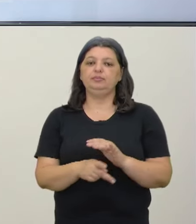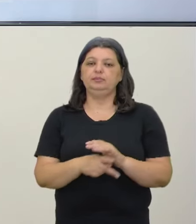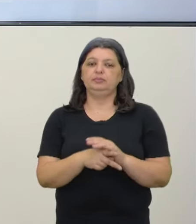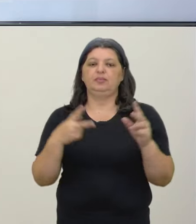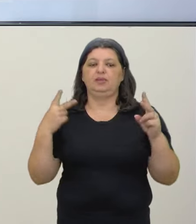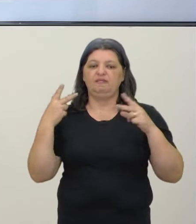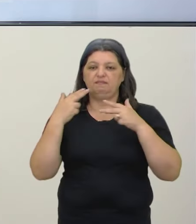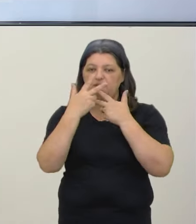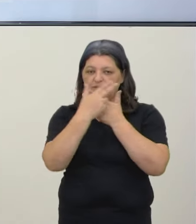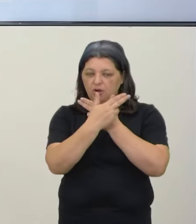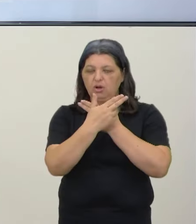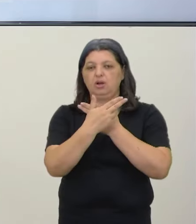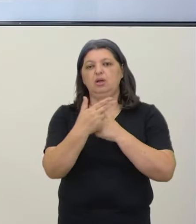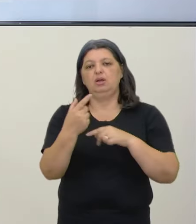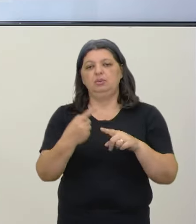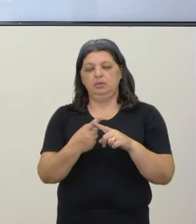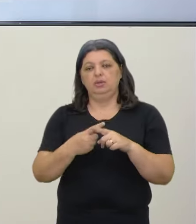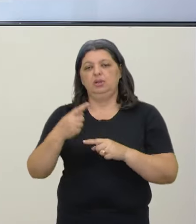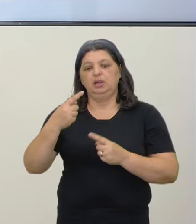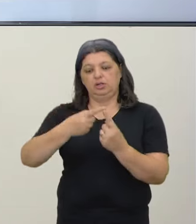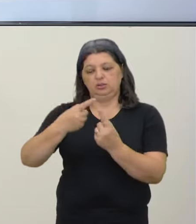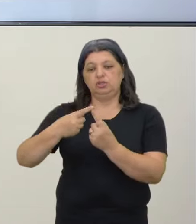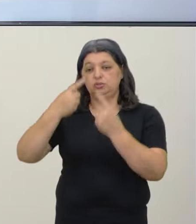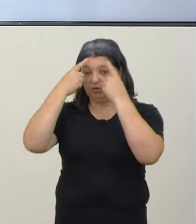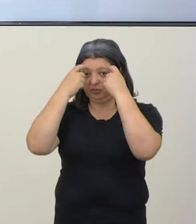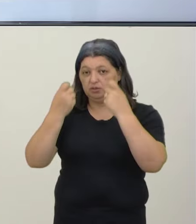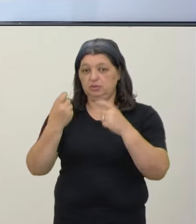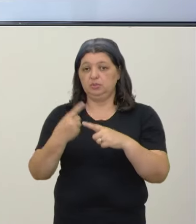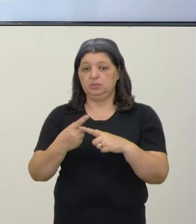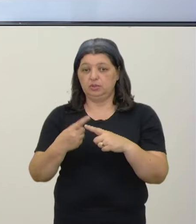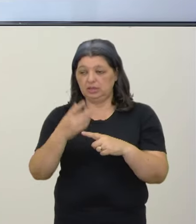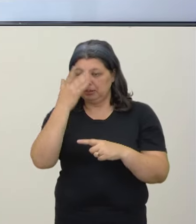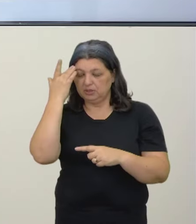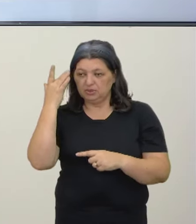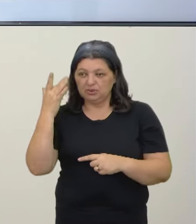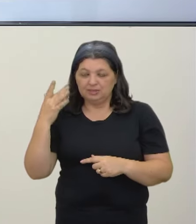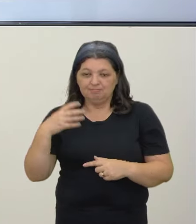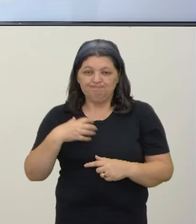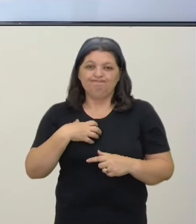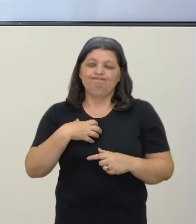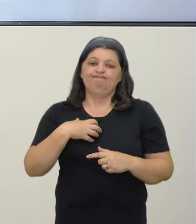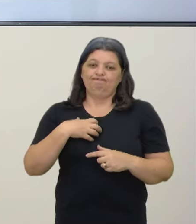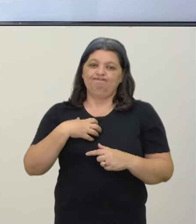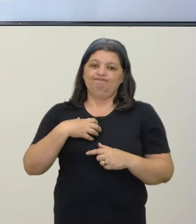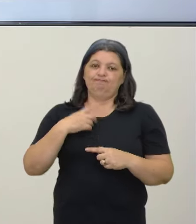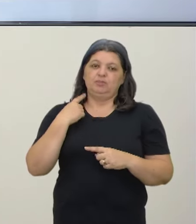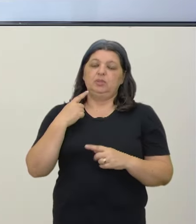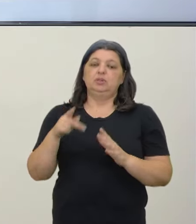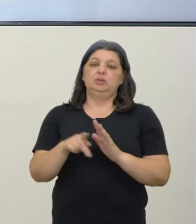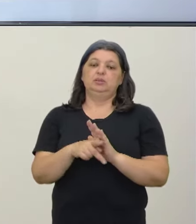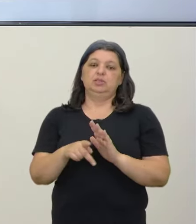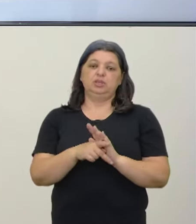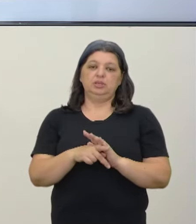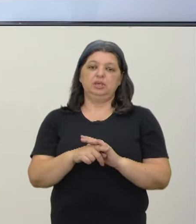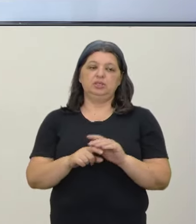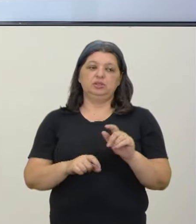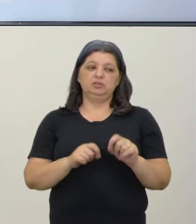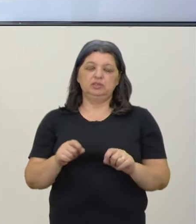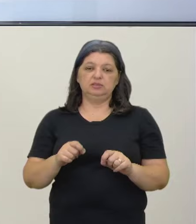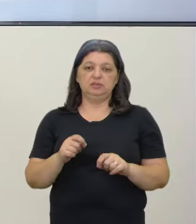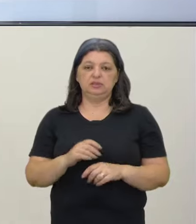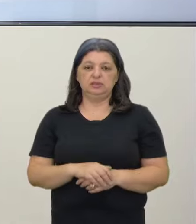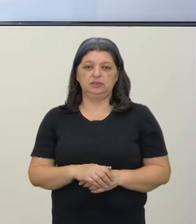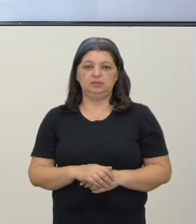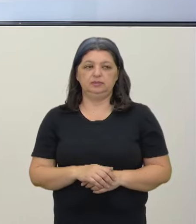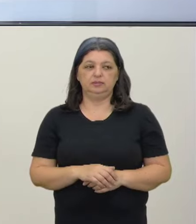mentiras de alguém é um tipo de violência, porque isso agride a pessoa que está sendo caluniada. Além de chantagens, né? Então, assim, olha, eu